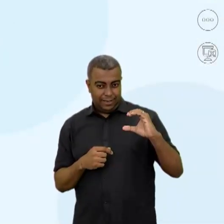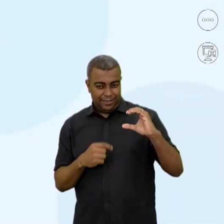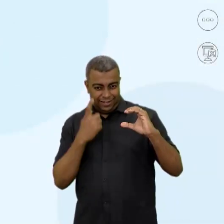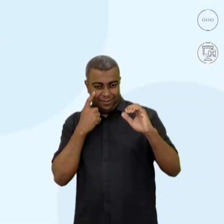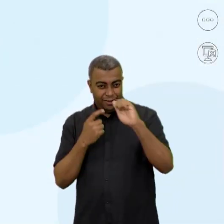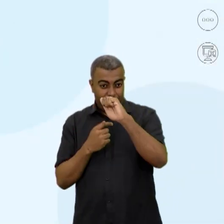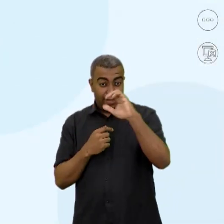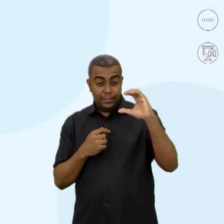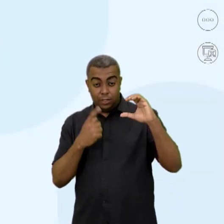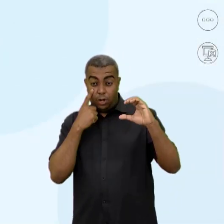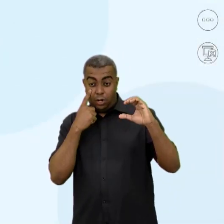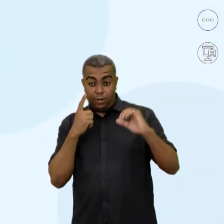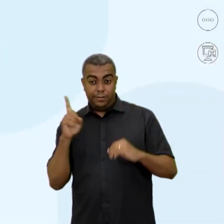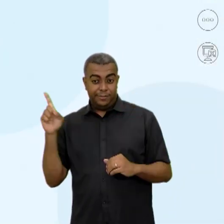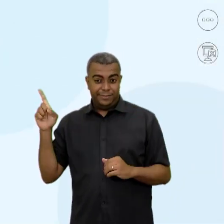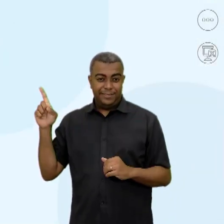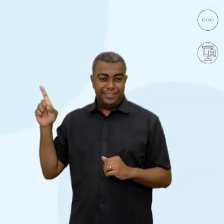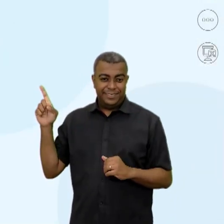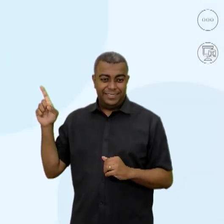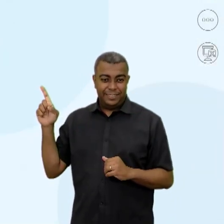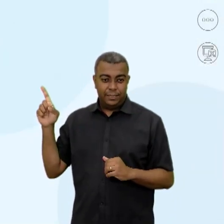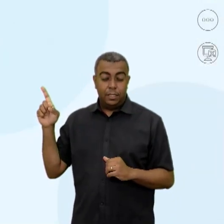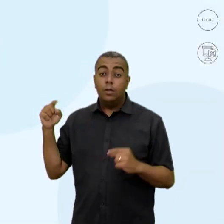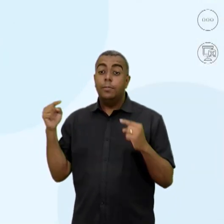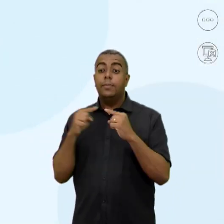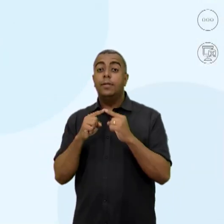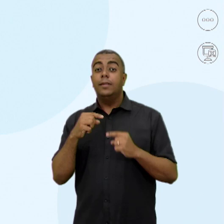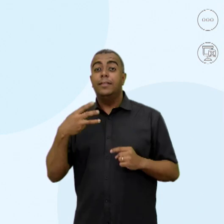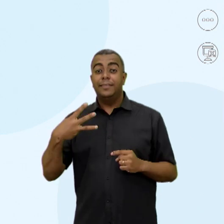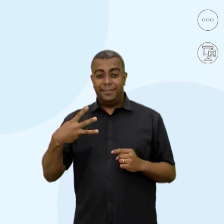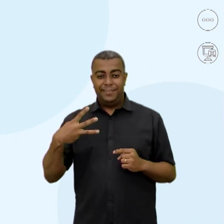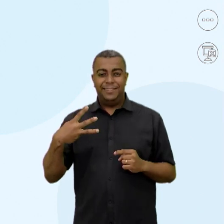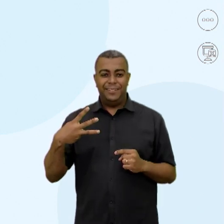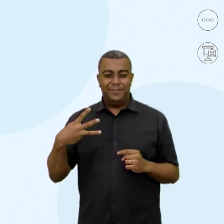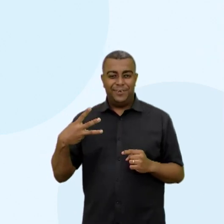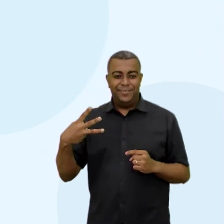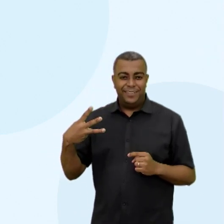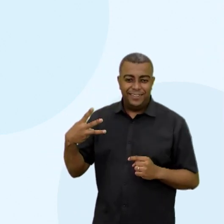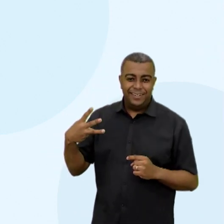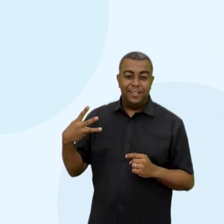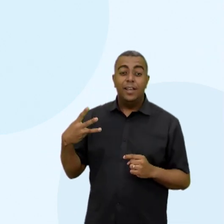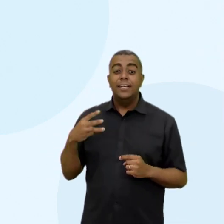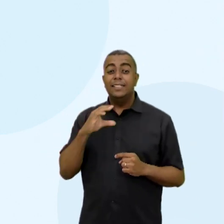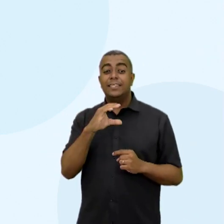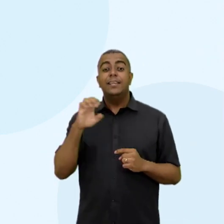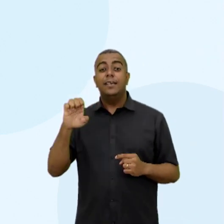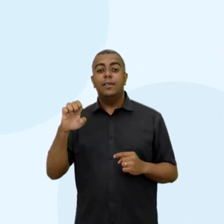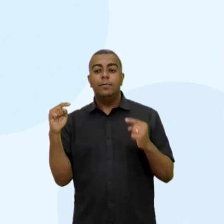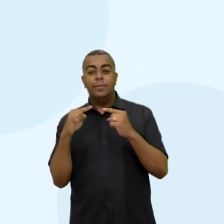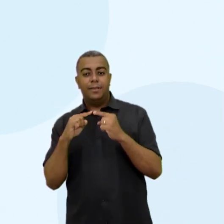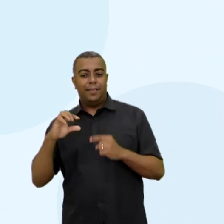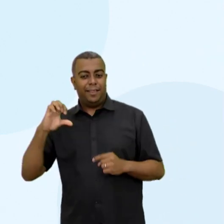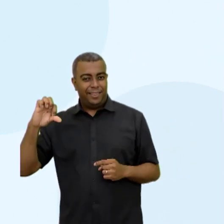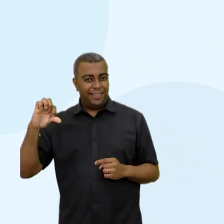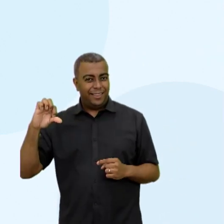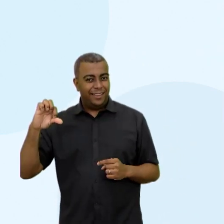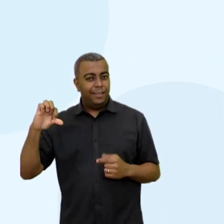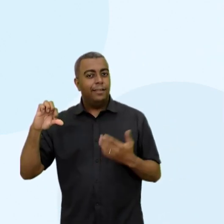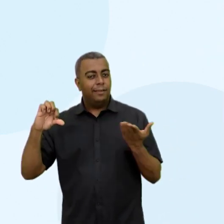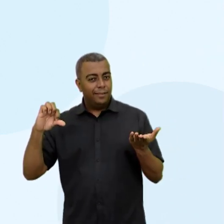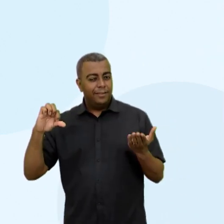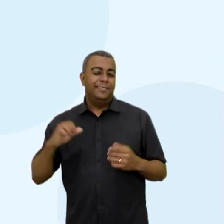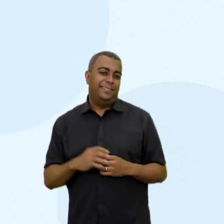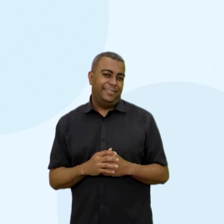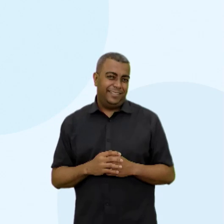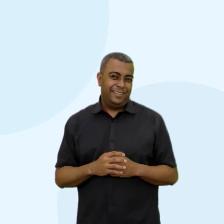esse pedacinho aqui, tá certo? Que vale 3. E o CE é esse pedacinho aqui. A Inês já sabe de cabeça quem